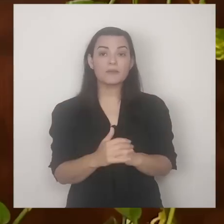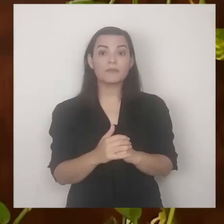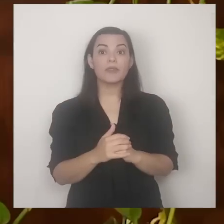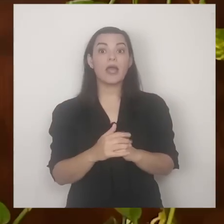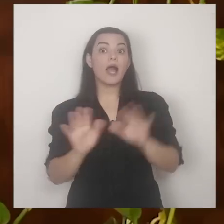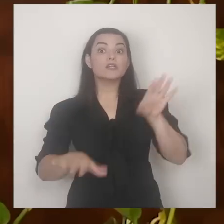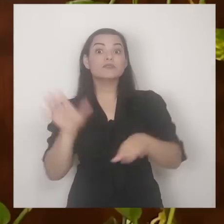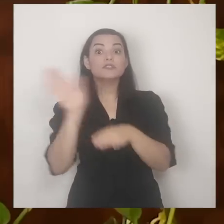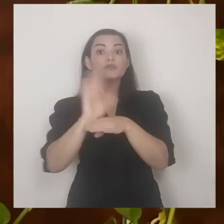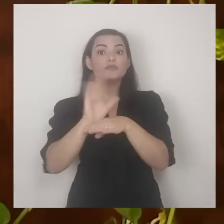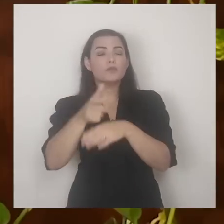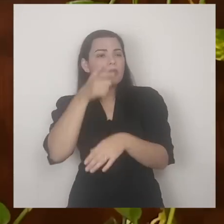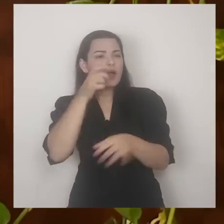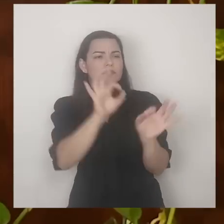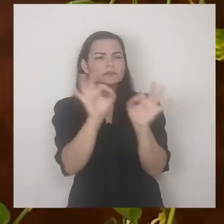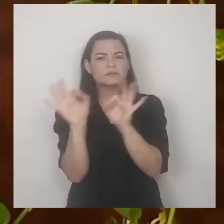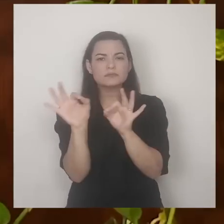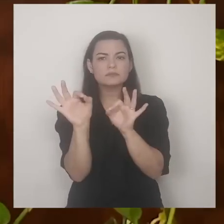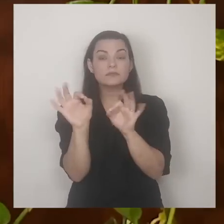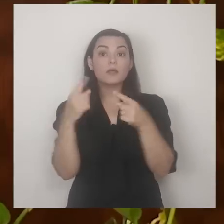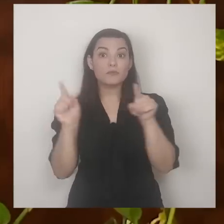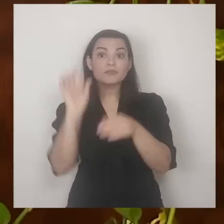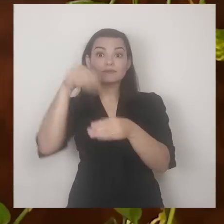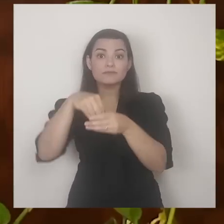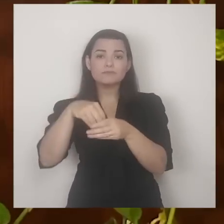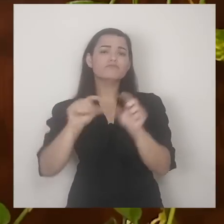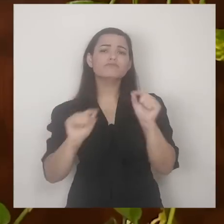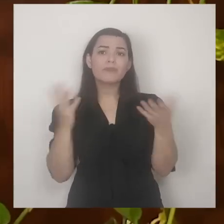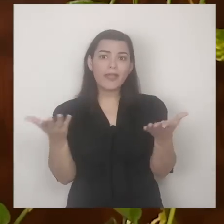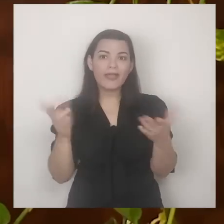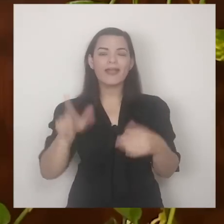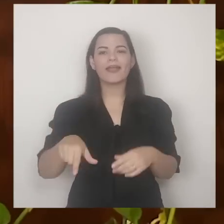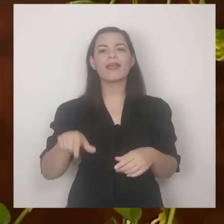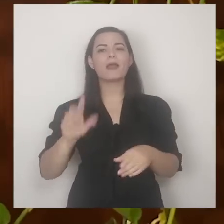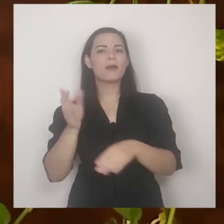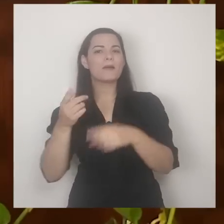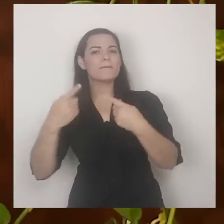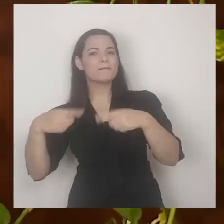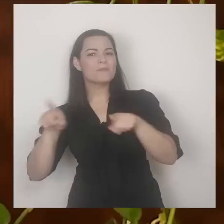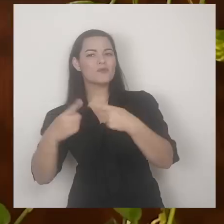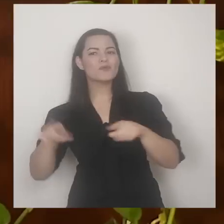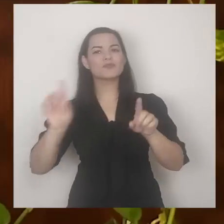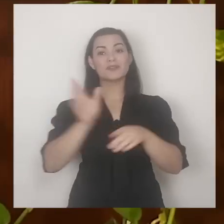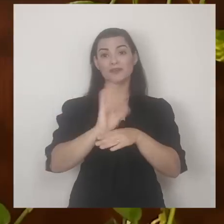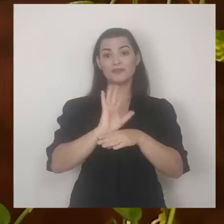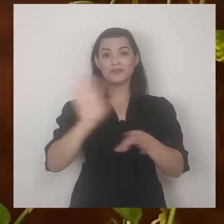música acontecendo. Que música é essa? Essa é a trilha sonora, que é o tema da nossa